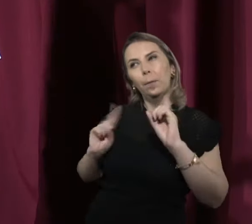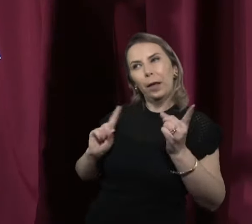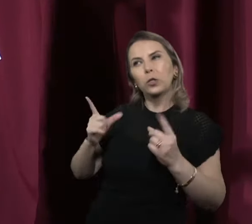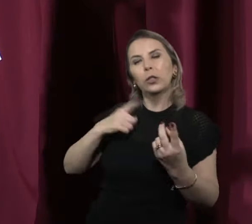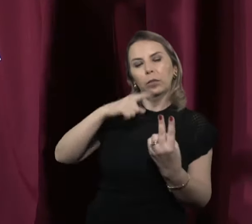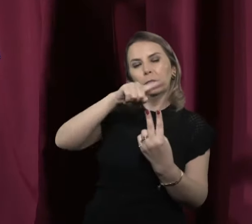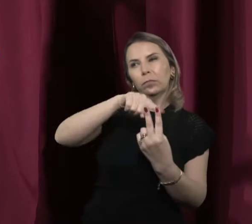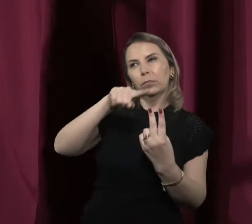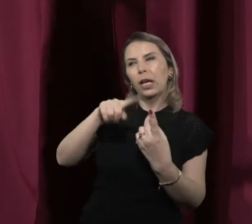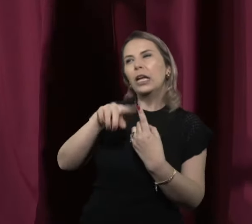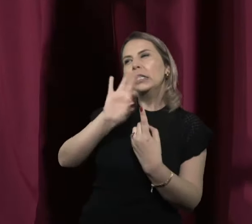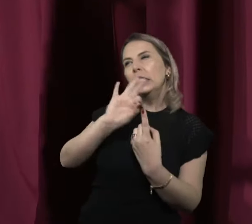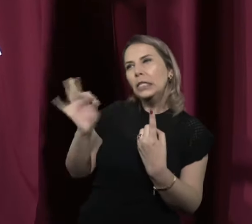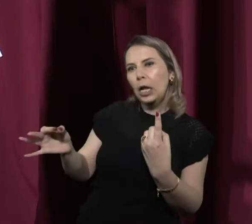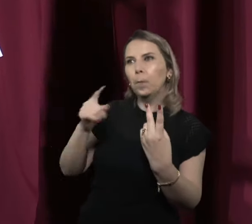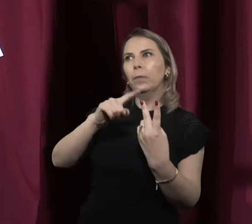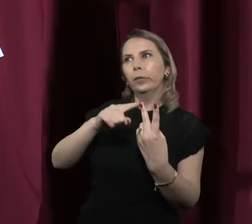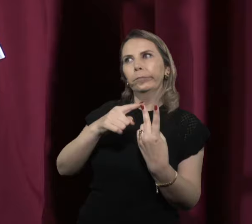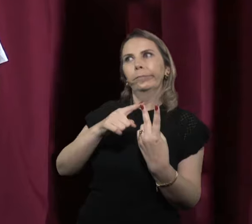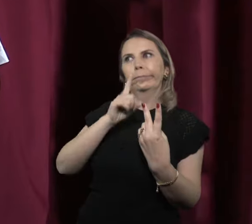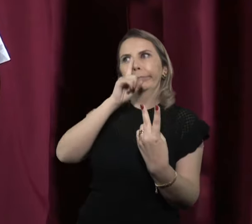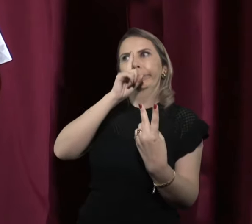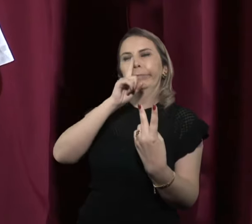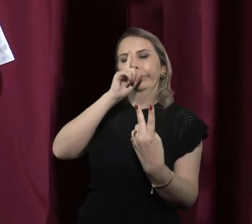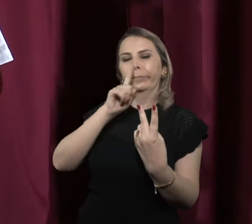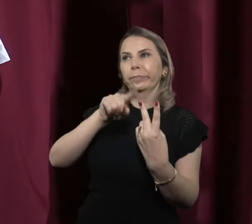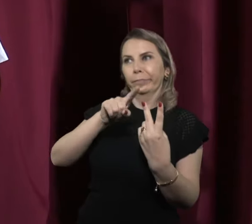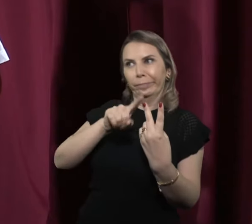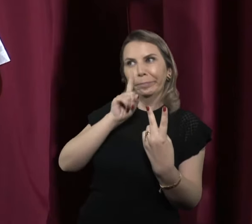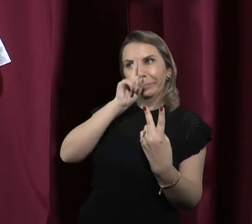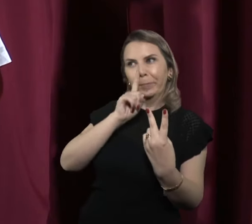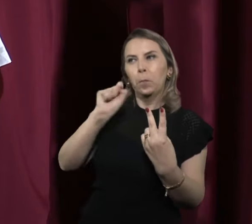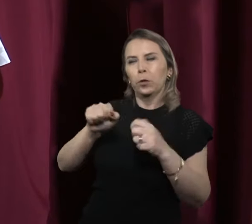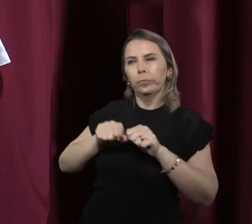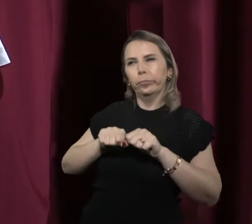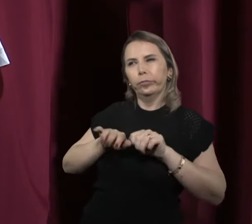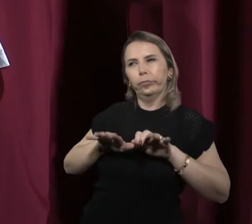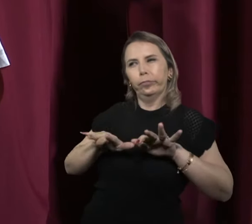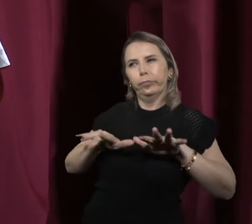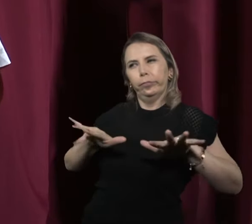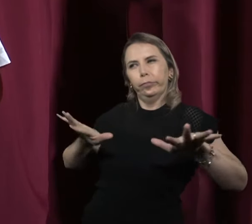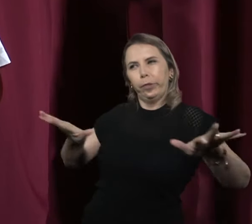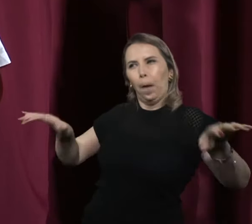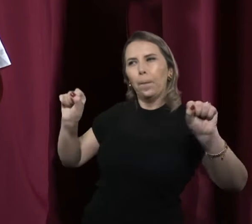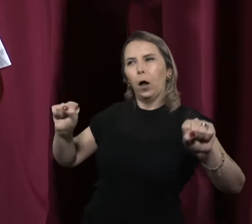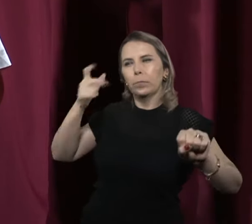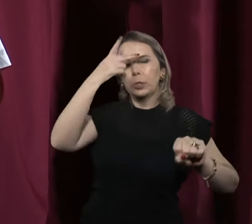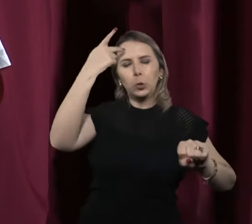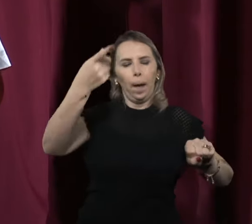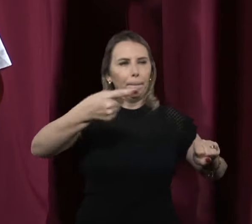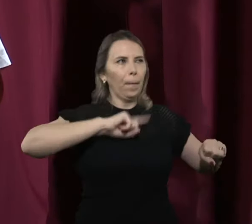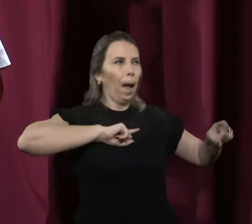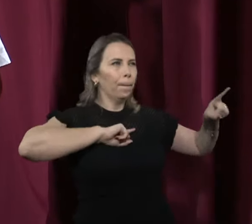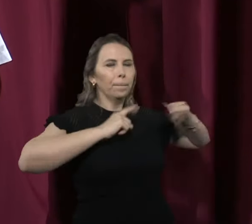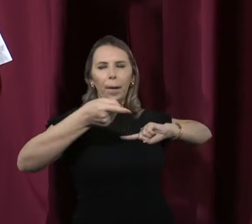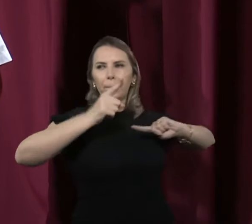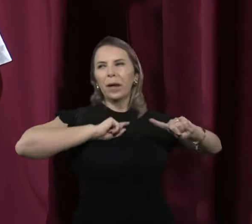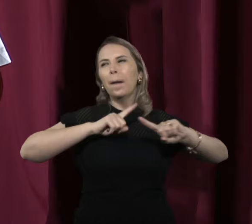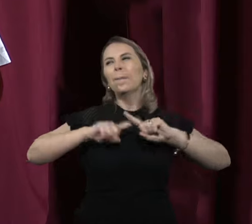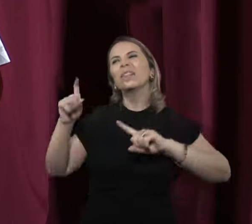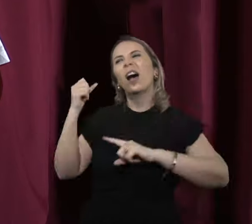tem dois tipos, a simples e a múltipla. A múltipla tem um poder de epidemia devastador, mas